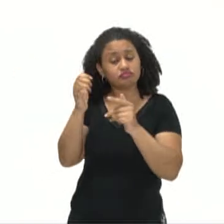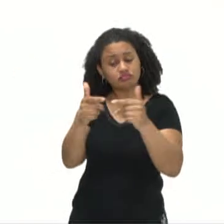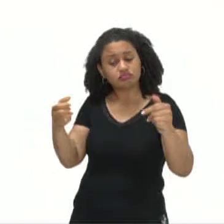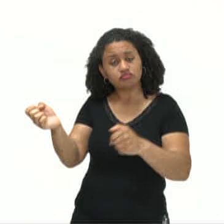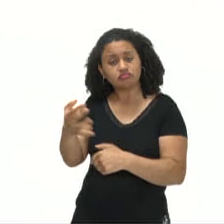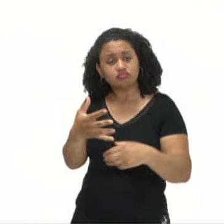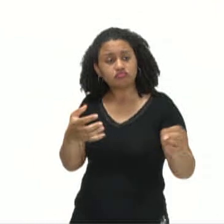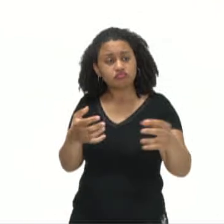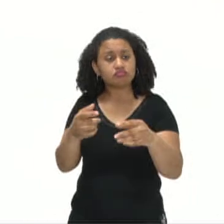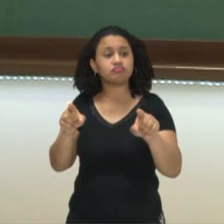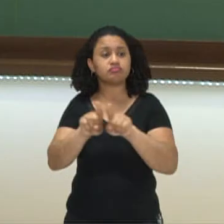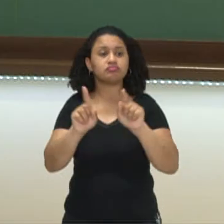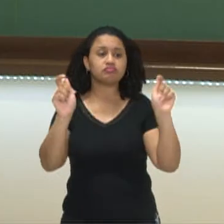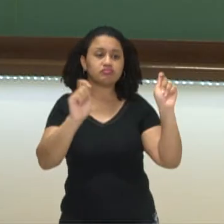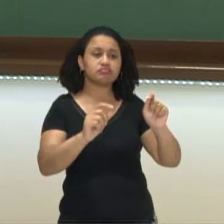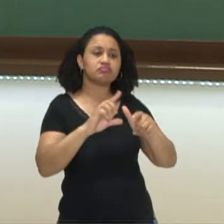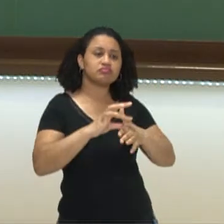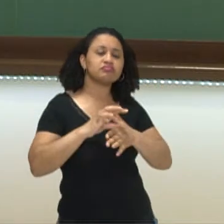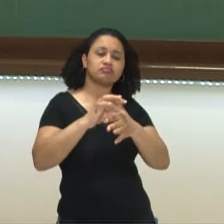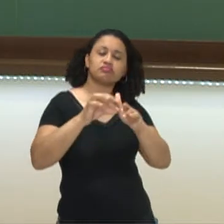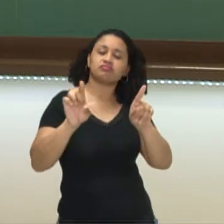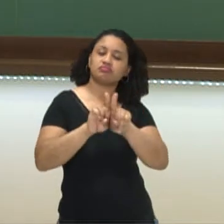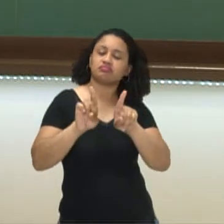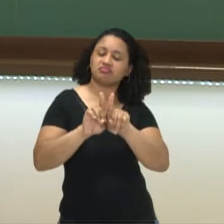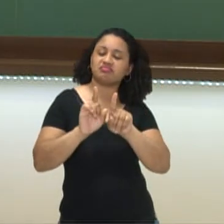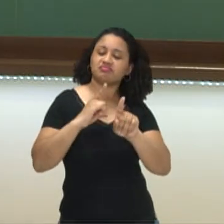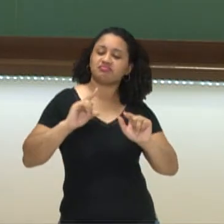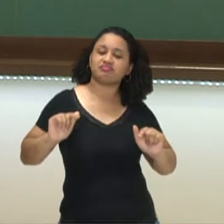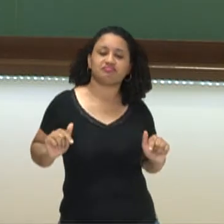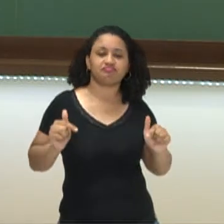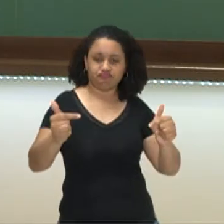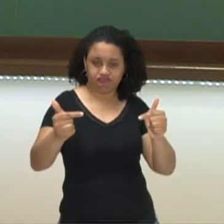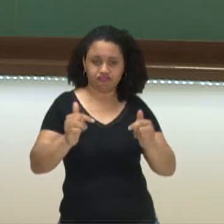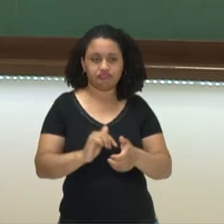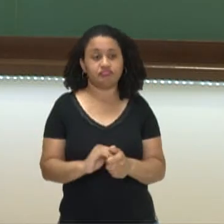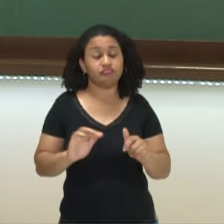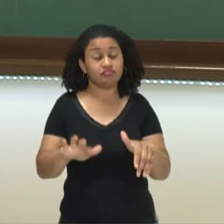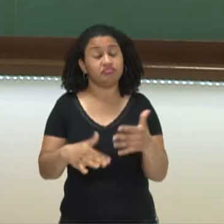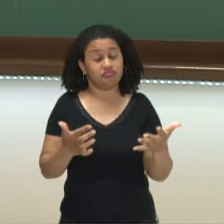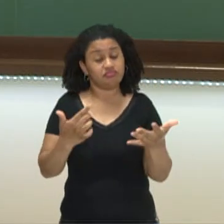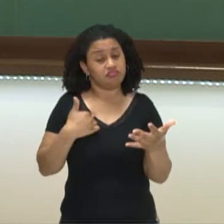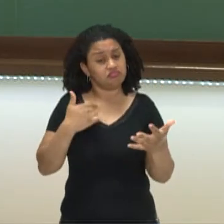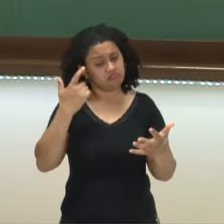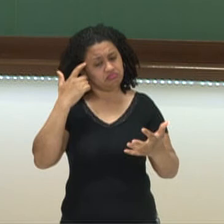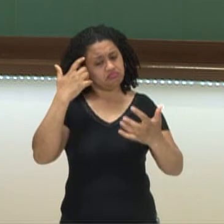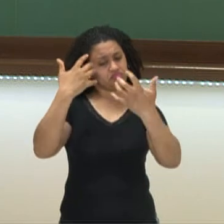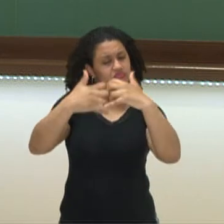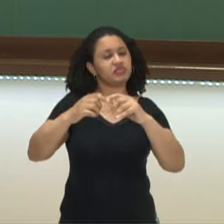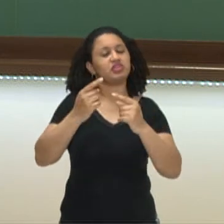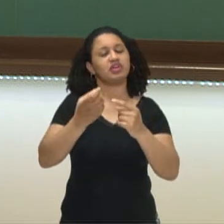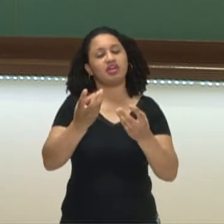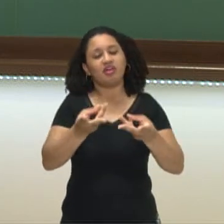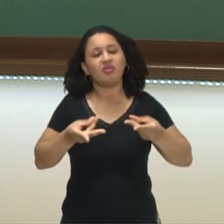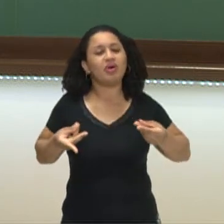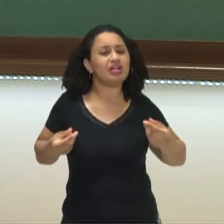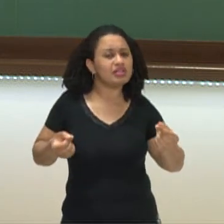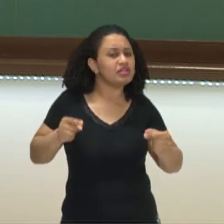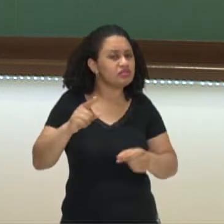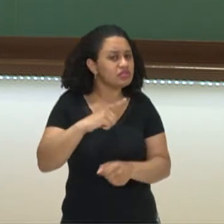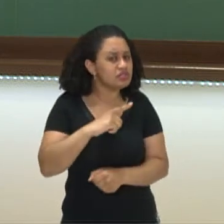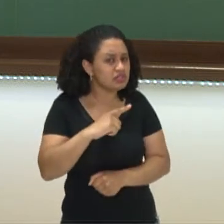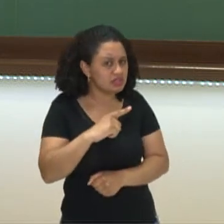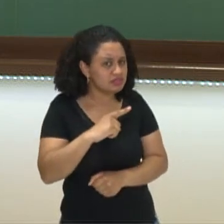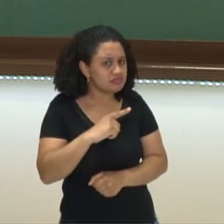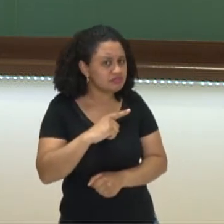sempre, capacidade de liderança e possuir iniciativa. Então, procure verificar essas qualidades existem em você, são